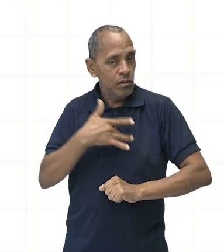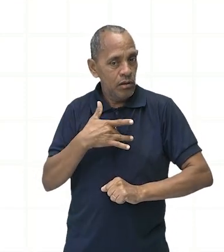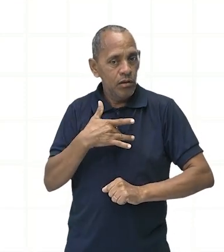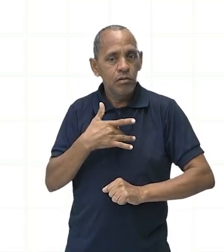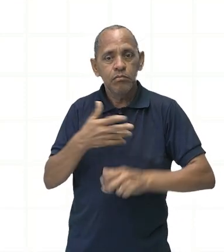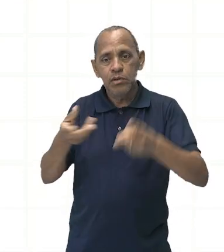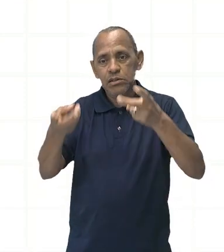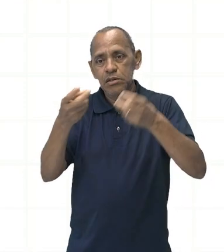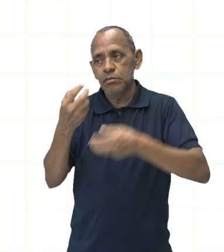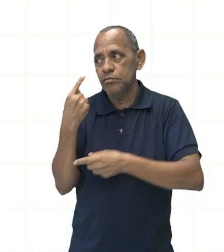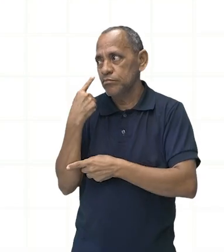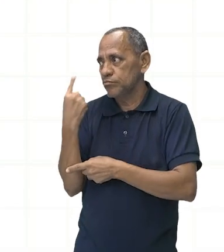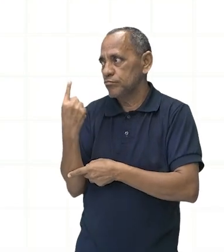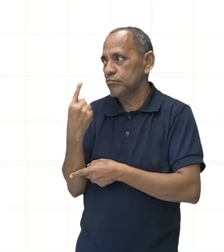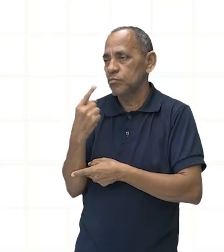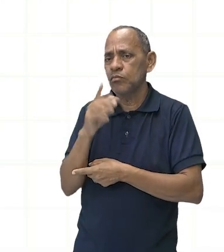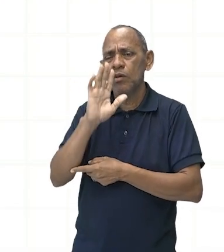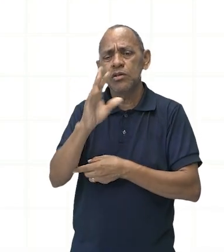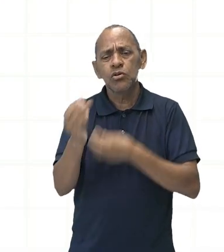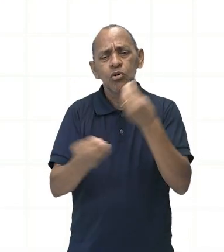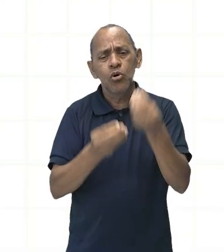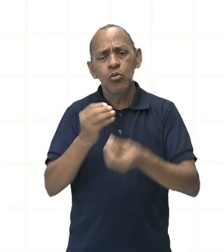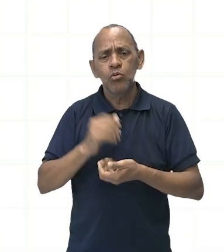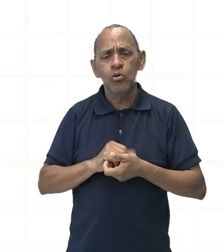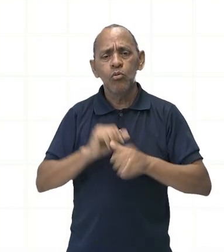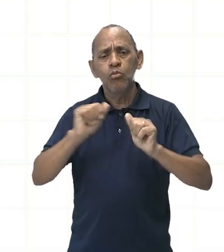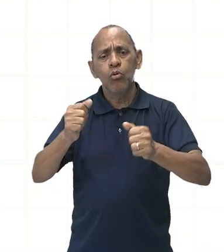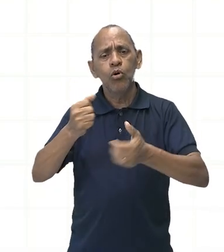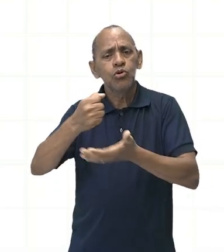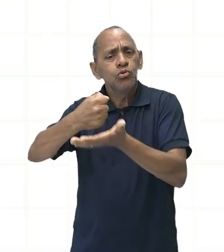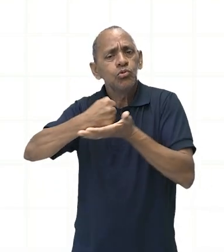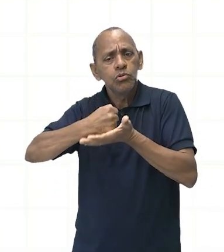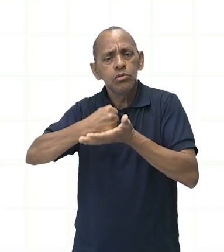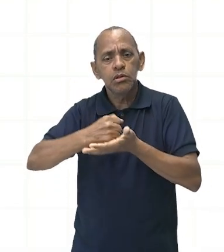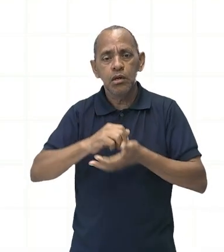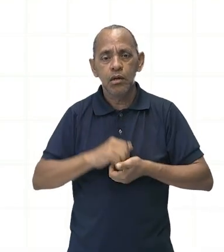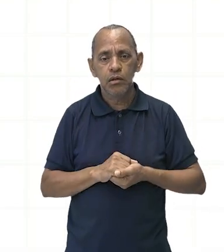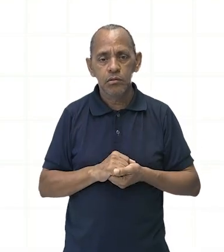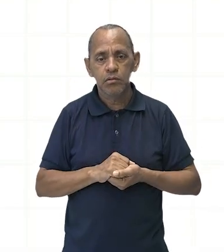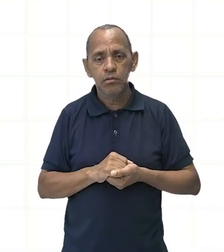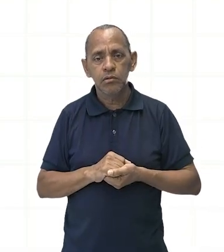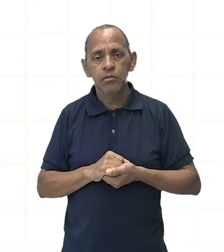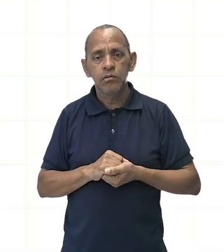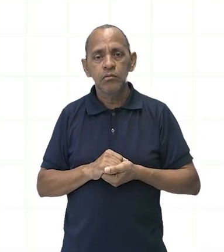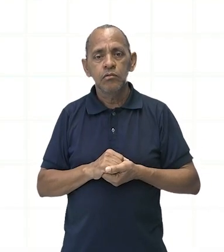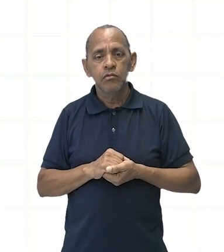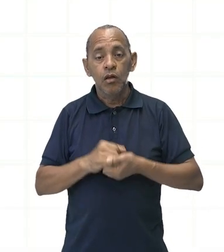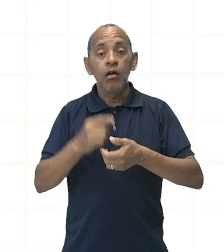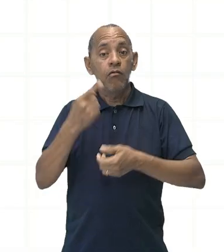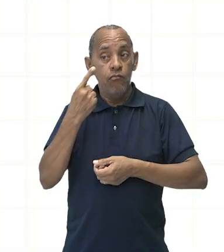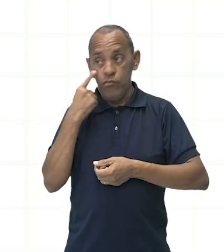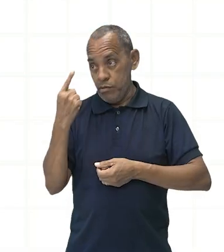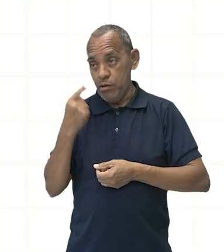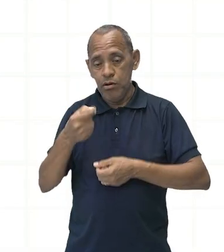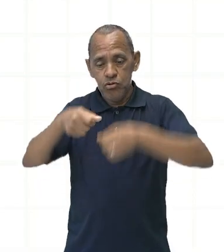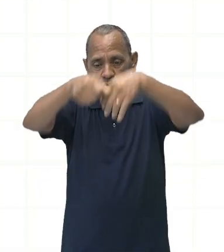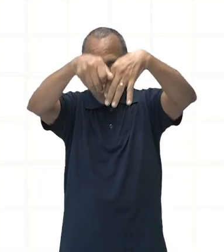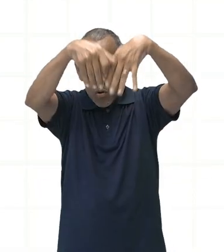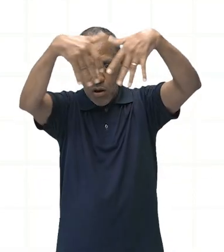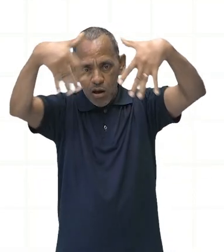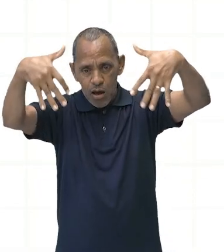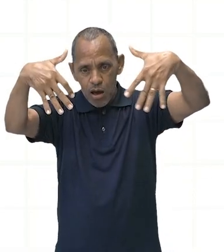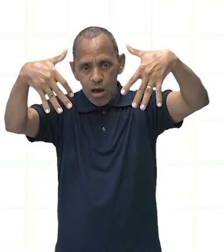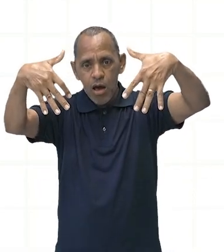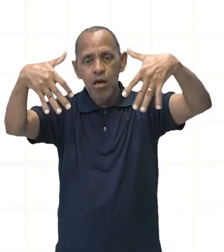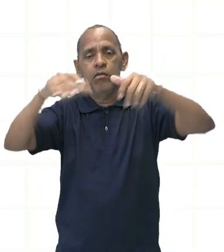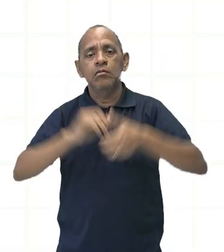saudáveis. Percebam comigo? Mas como isso pode nos ajudar? Então, vou só colocar as gerações aqui para que, quando eu for